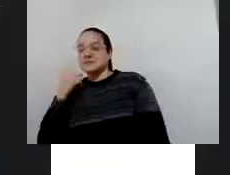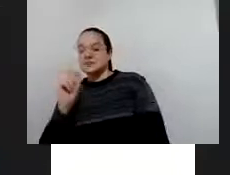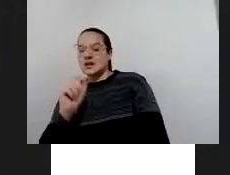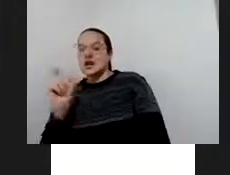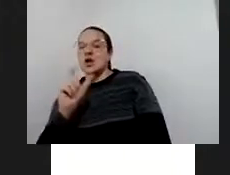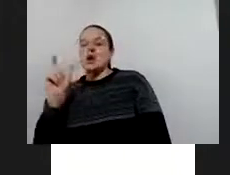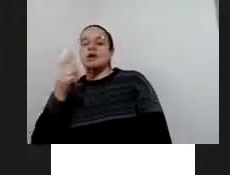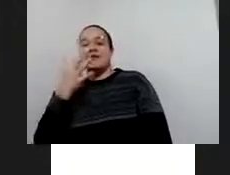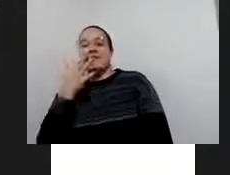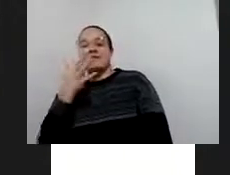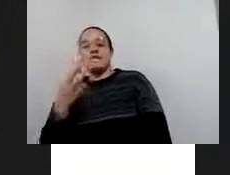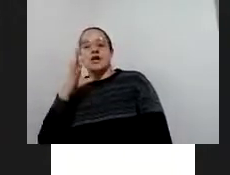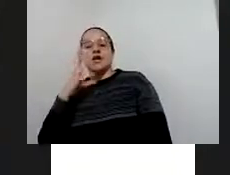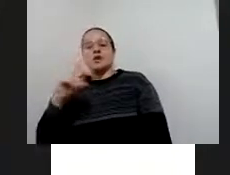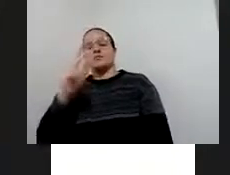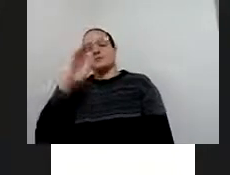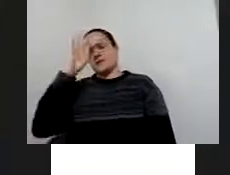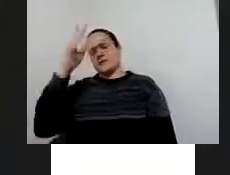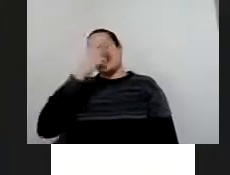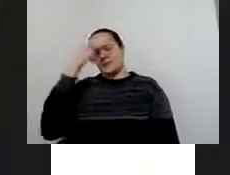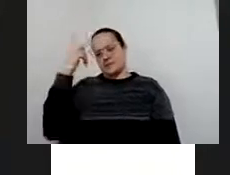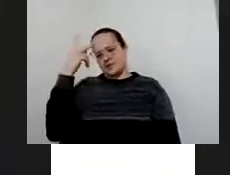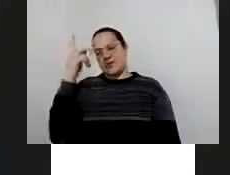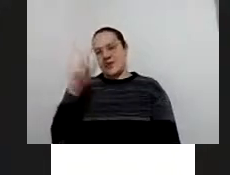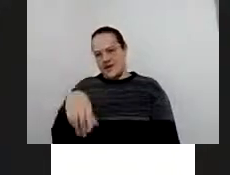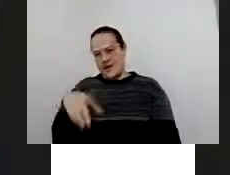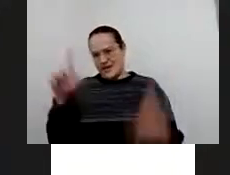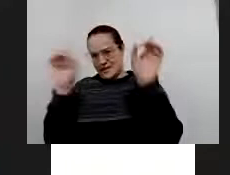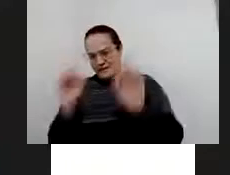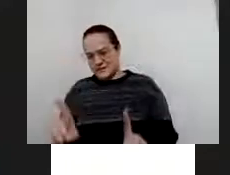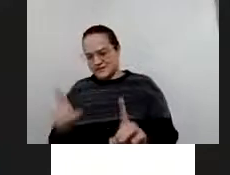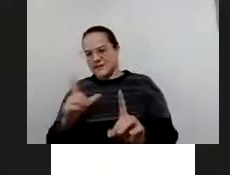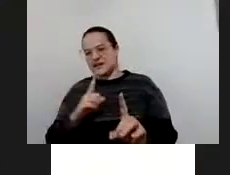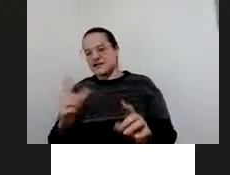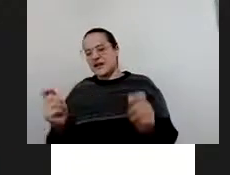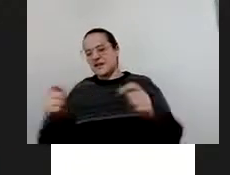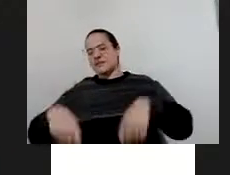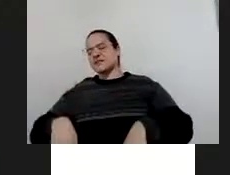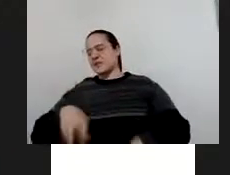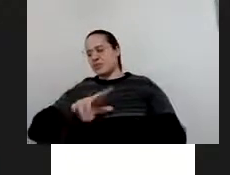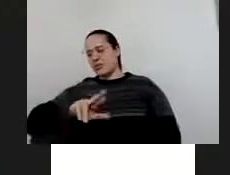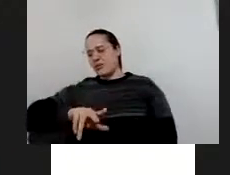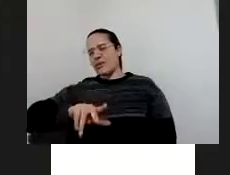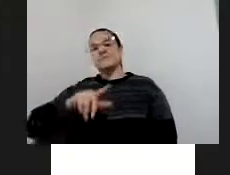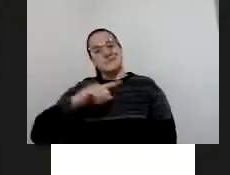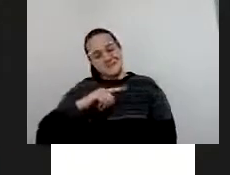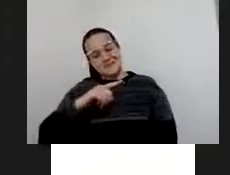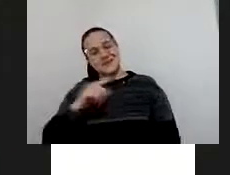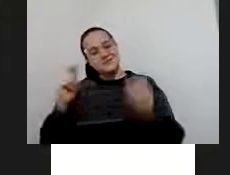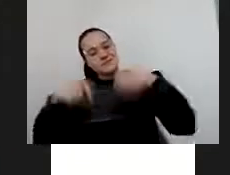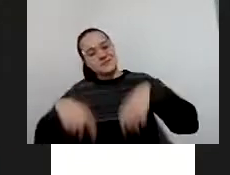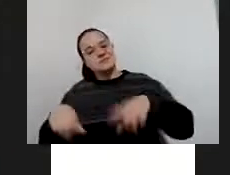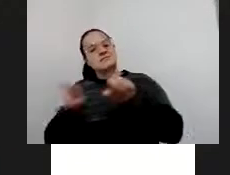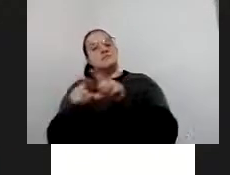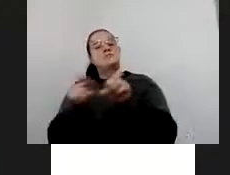principalmente daqueles menos assistidos, que não é a pessoa que tem deficiência, que ele tem as capacidades de desenvolver um trabalho, e fazer com que o próprio sindicato seja